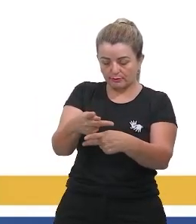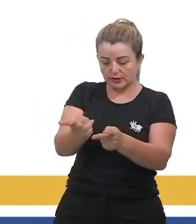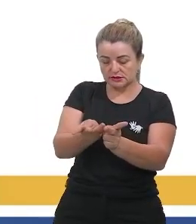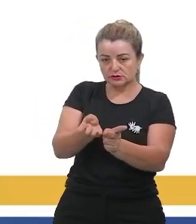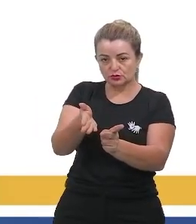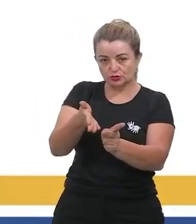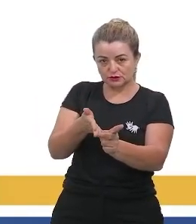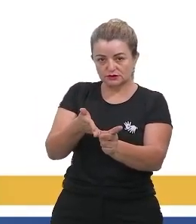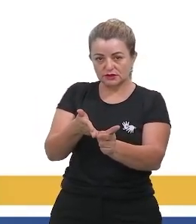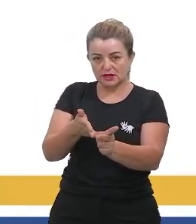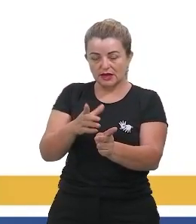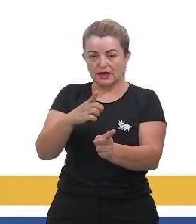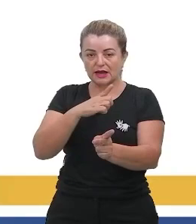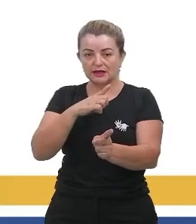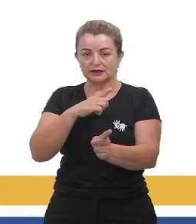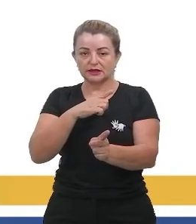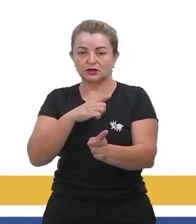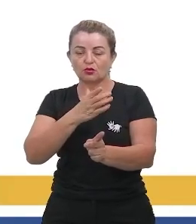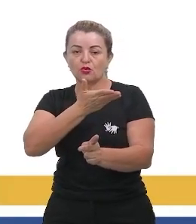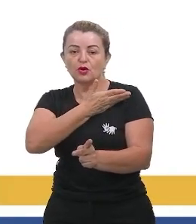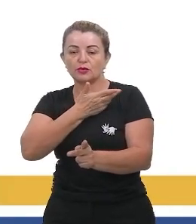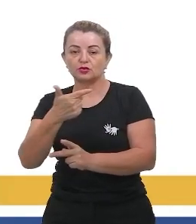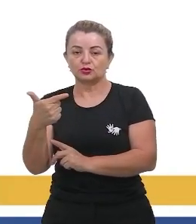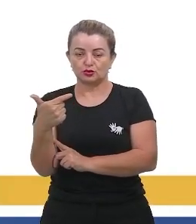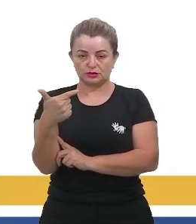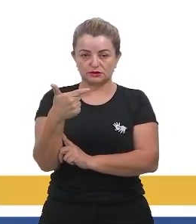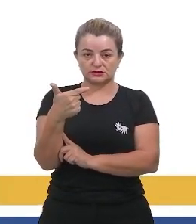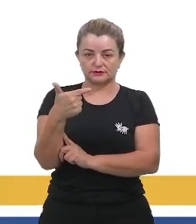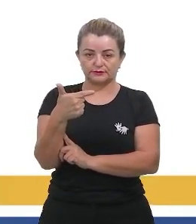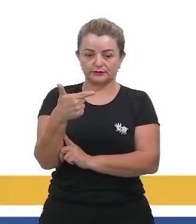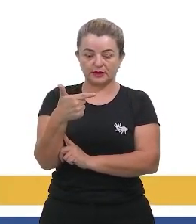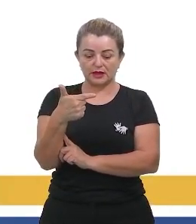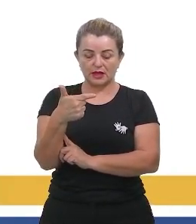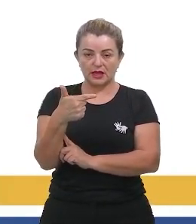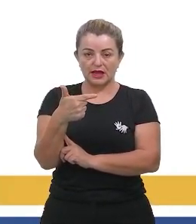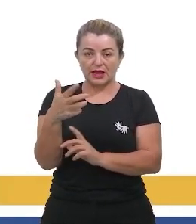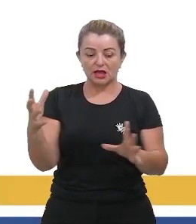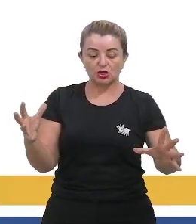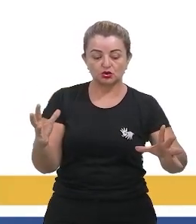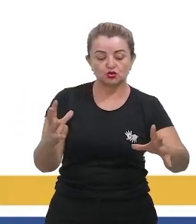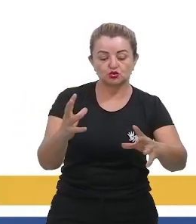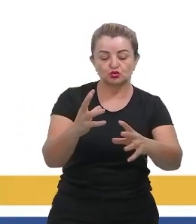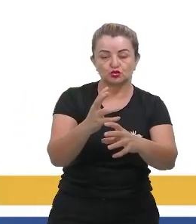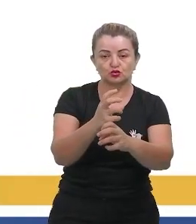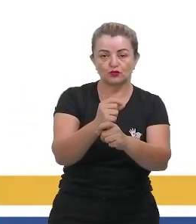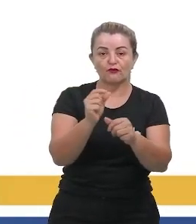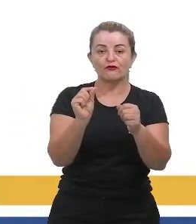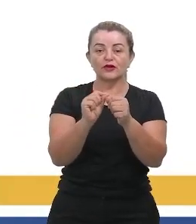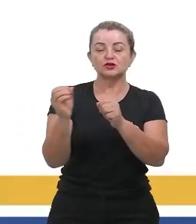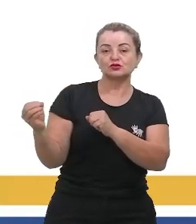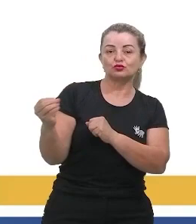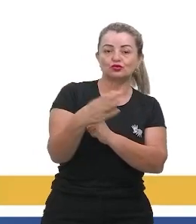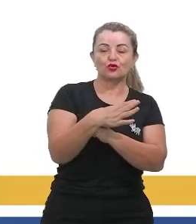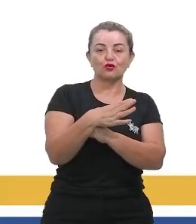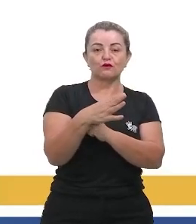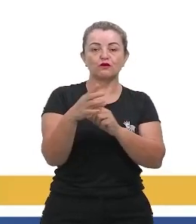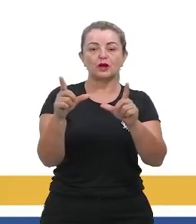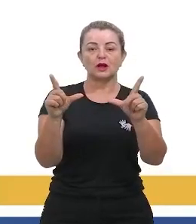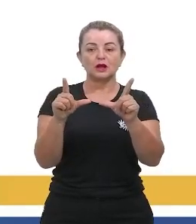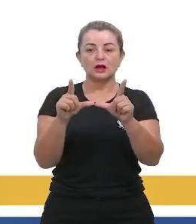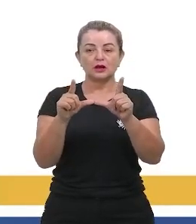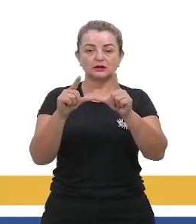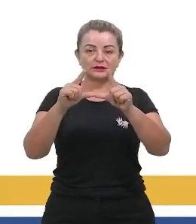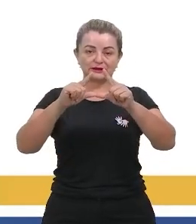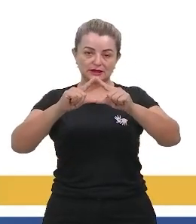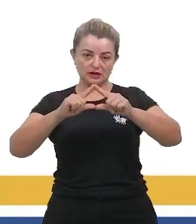aqui, que ele vai estabelecer 2 diagonais. A junção dessas diagonais formou um novo triângulo. Ok? Vamos